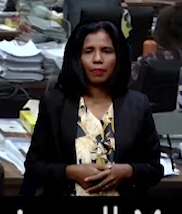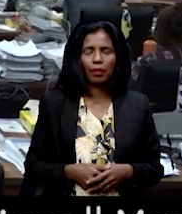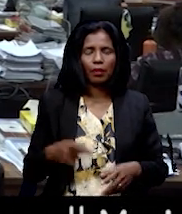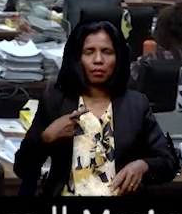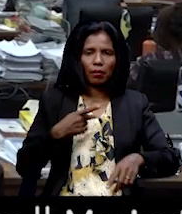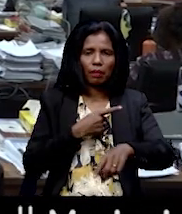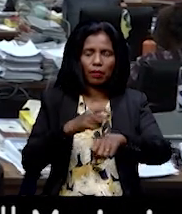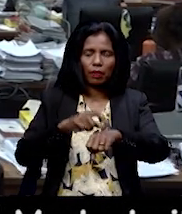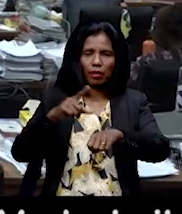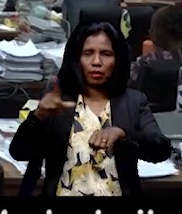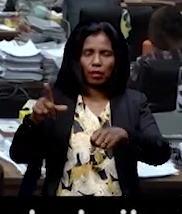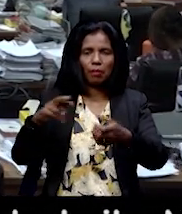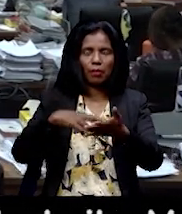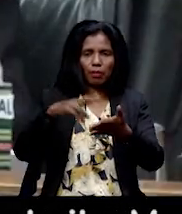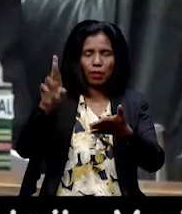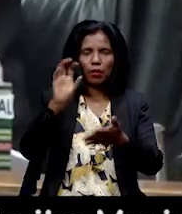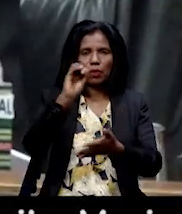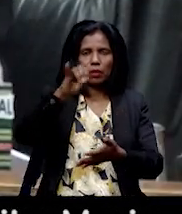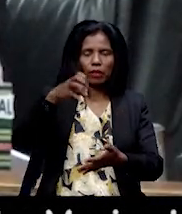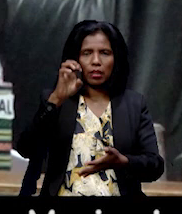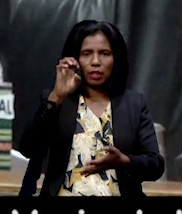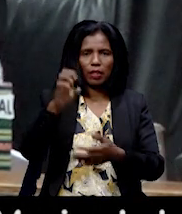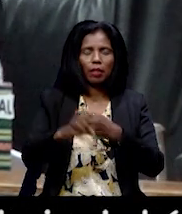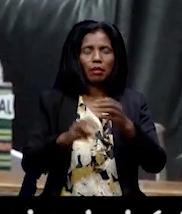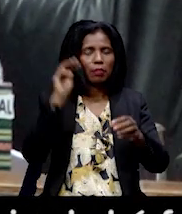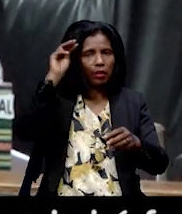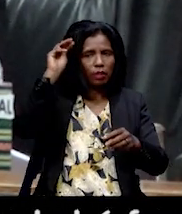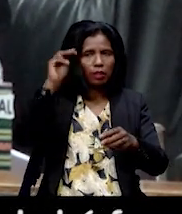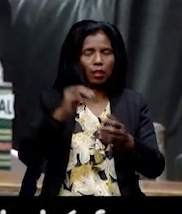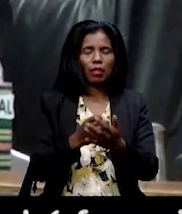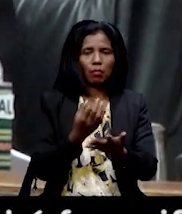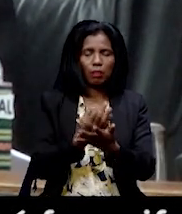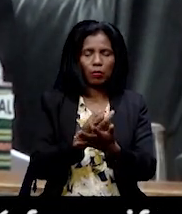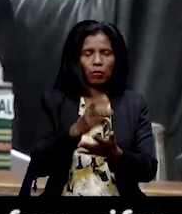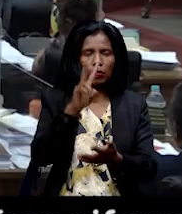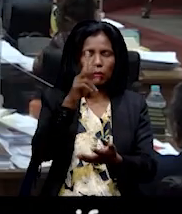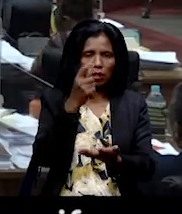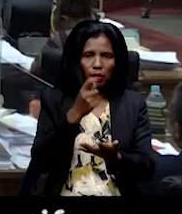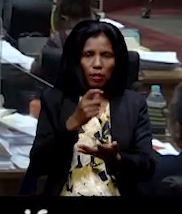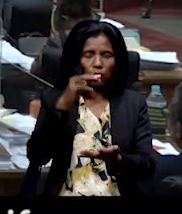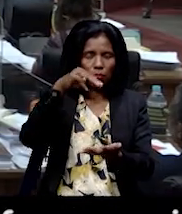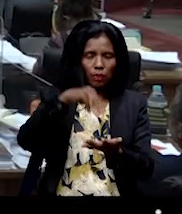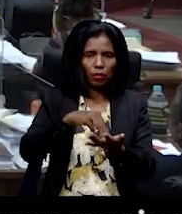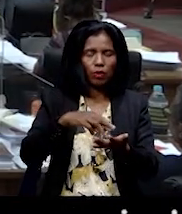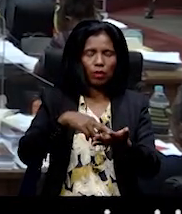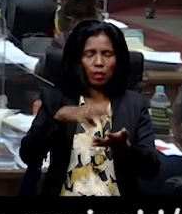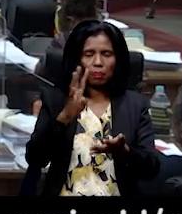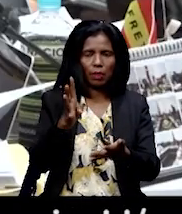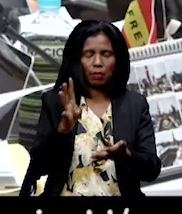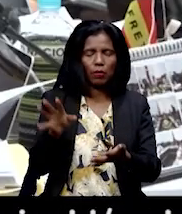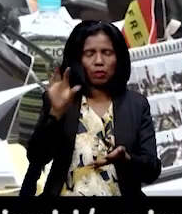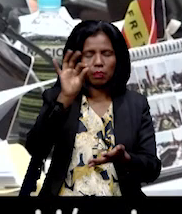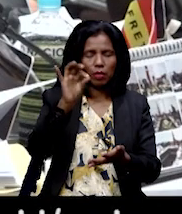Parlamento Nacional aprovou um orçamento para o Ministério Interior quase toque Rua Rua Liu. O votos a favor hat nul resencia, contra